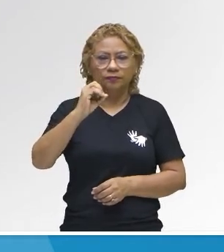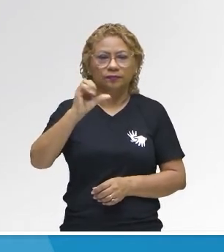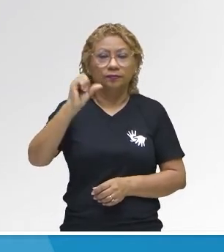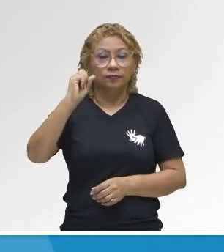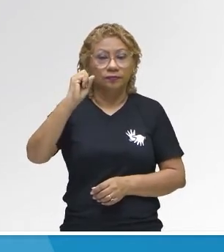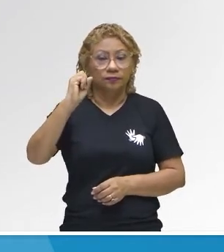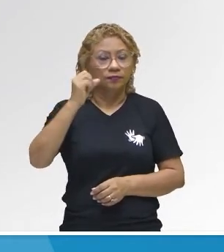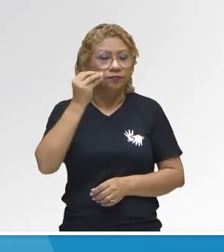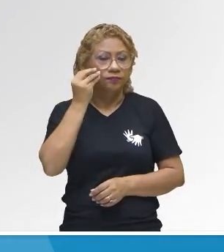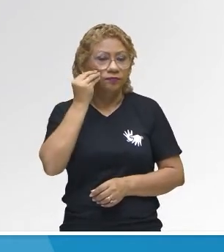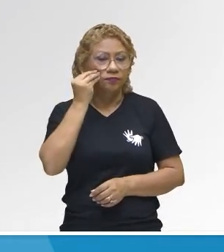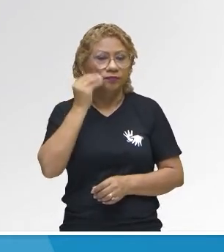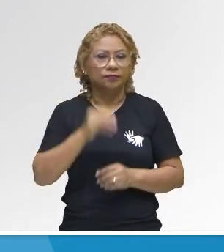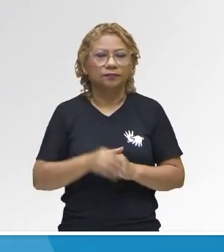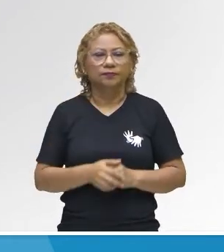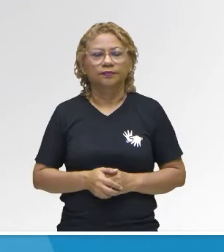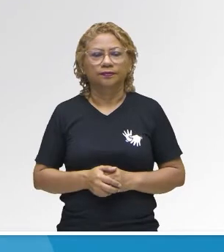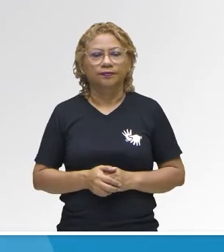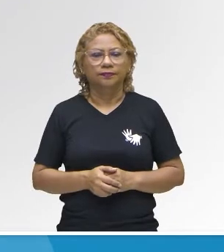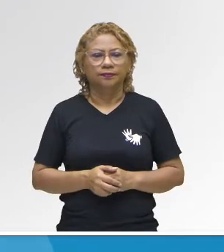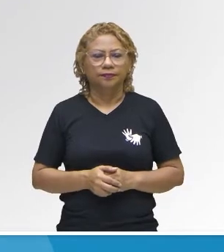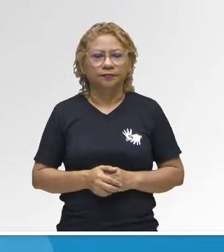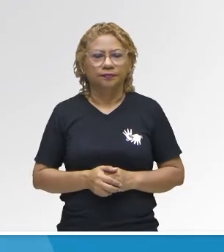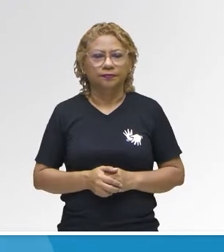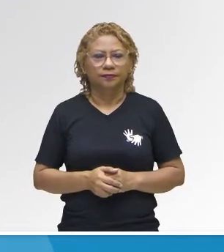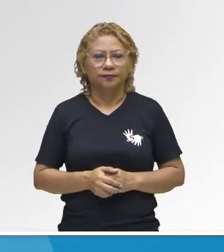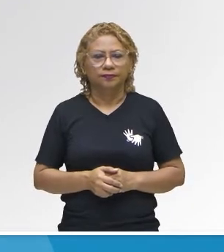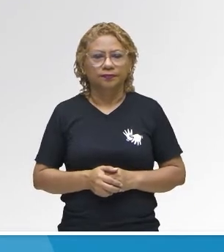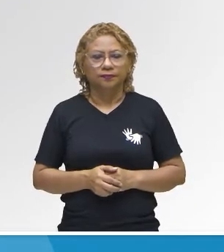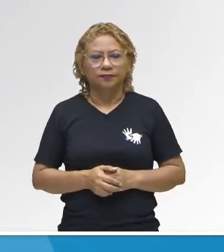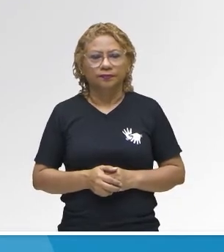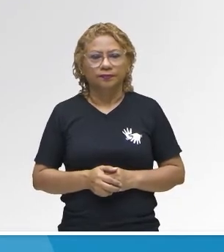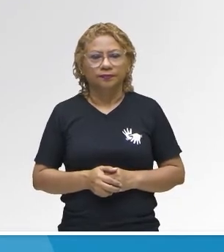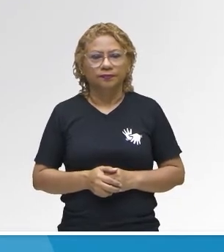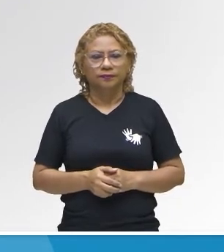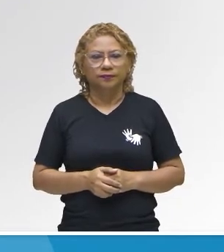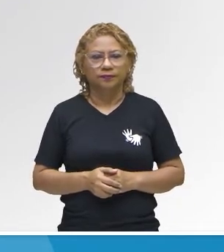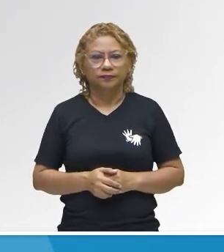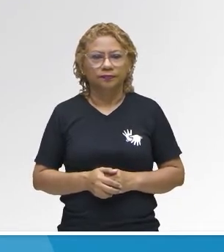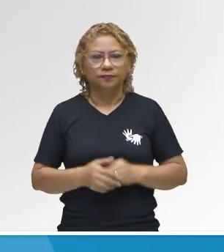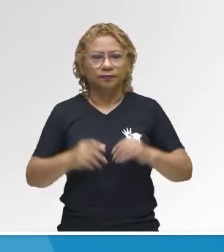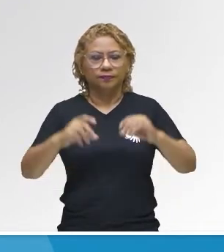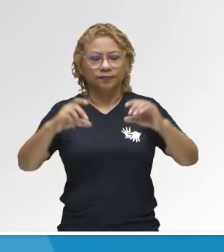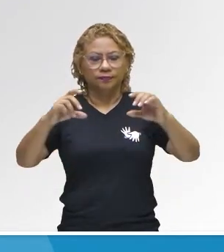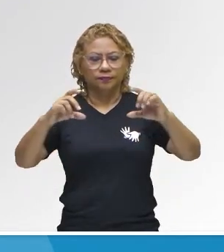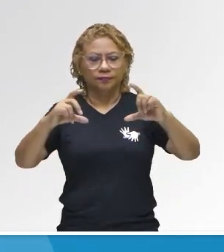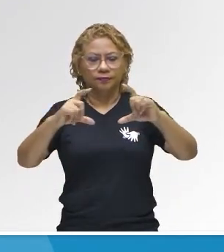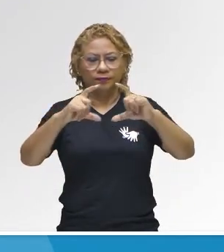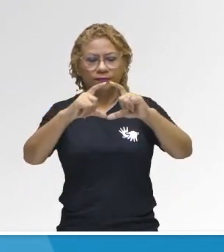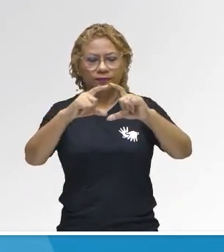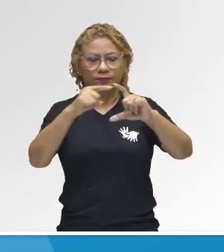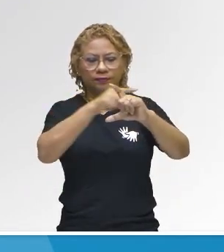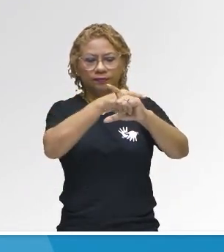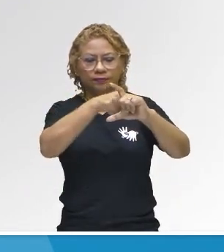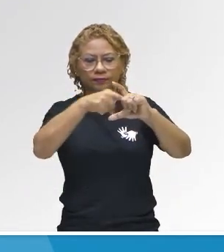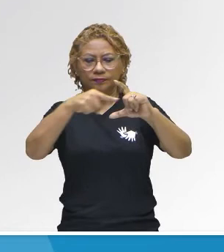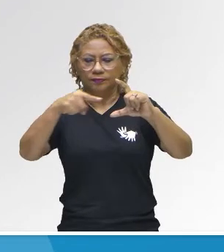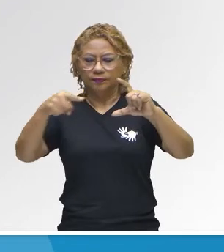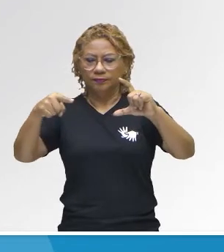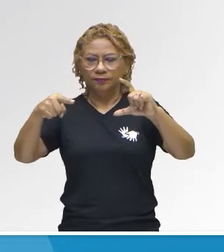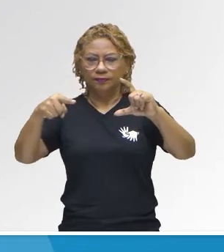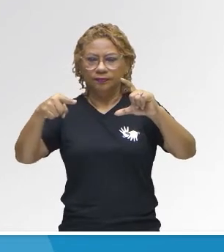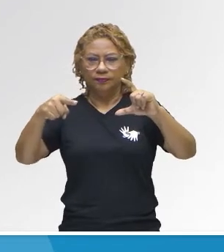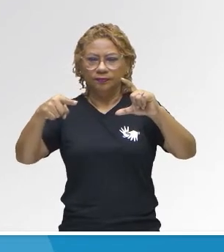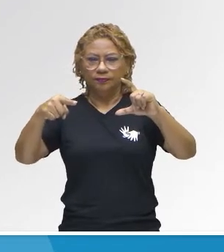vai coincidir com o quê? Ela vai coincidir com 0 graus, que é o